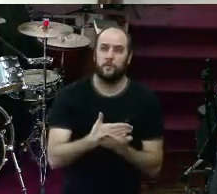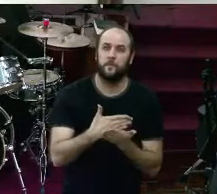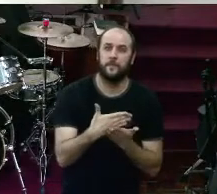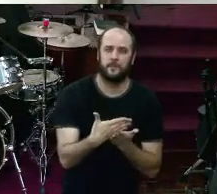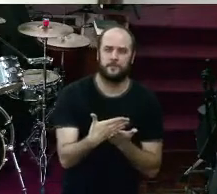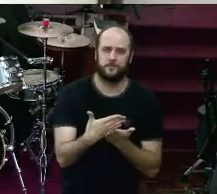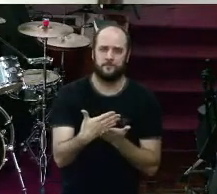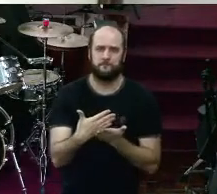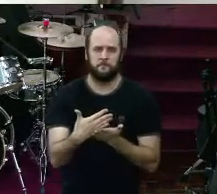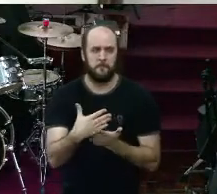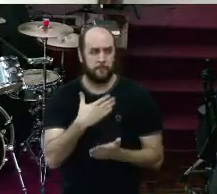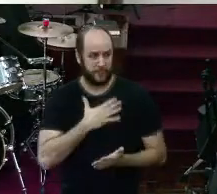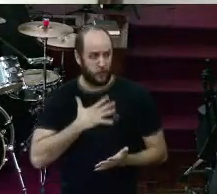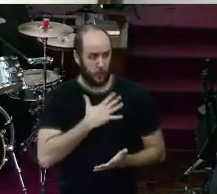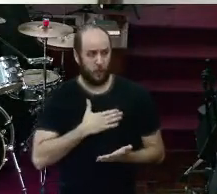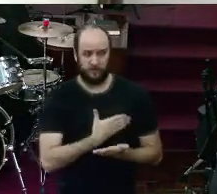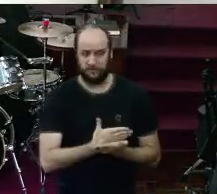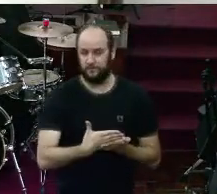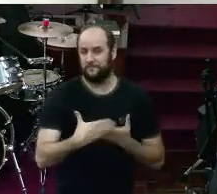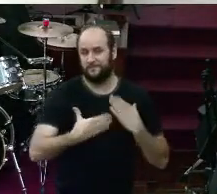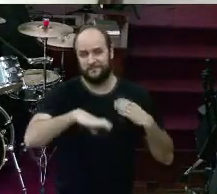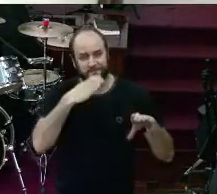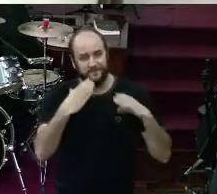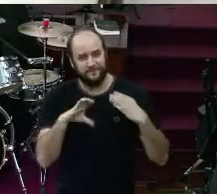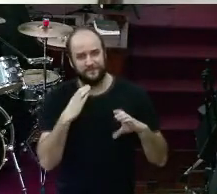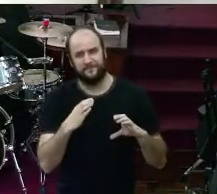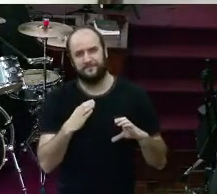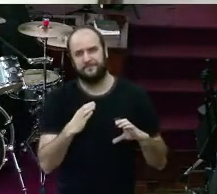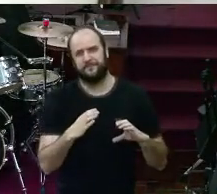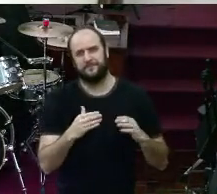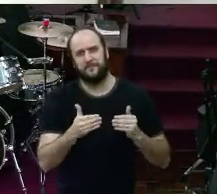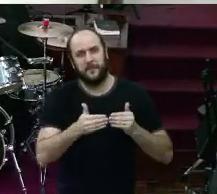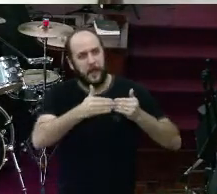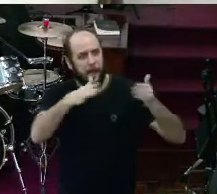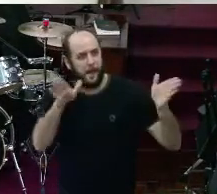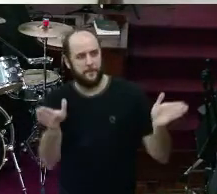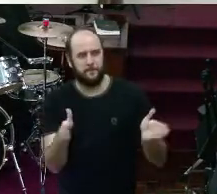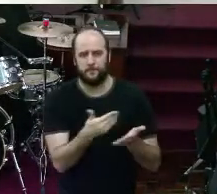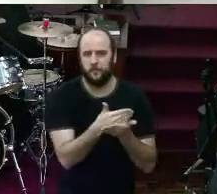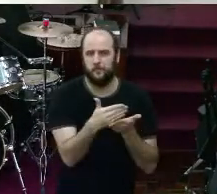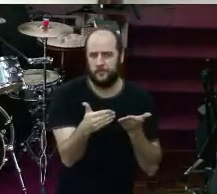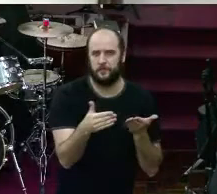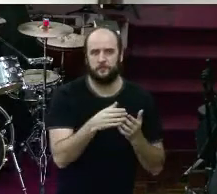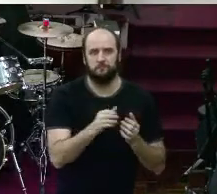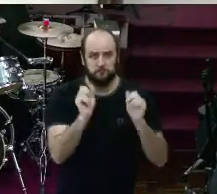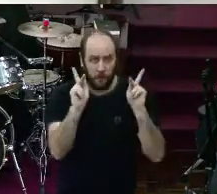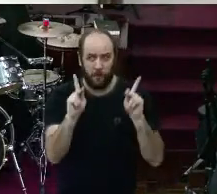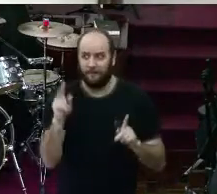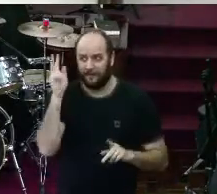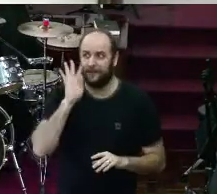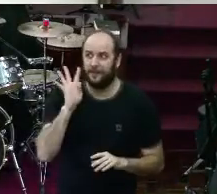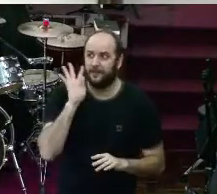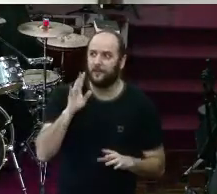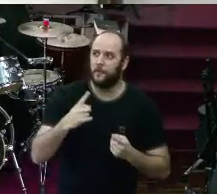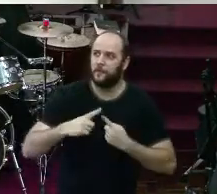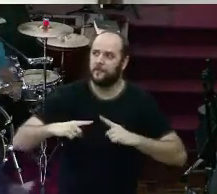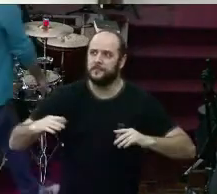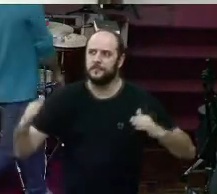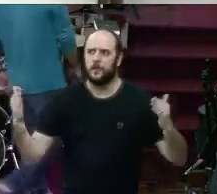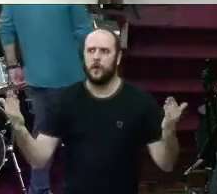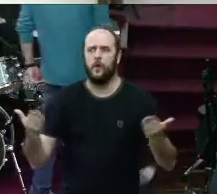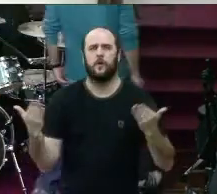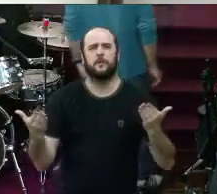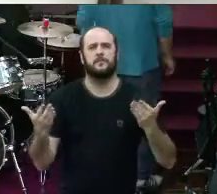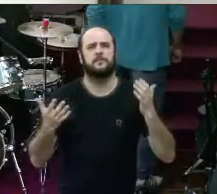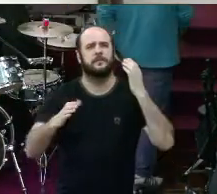É um dos hinos que nós preferimos cantar em abertura de cultos. Ele é próprio para isso. Mas hoje nós